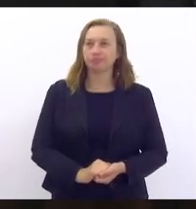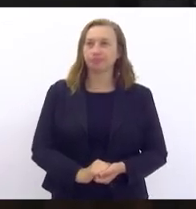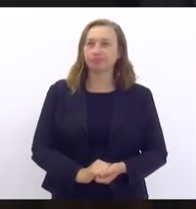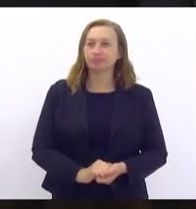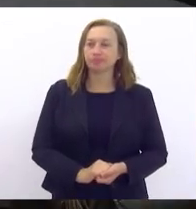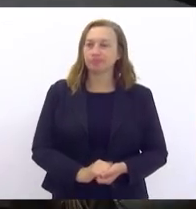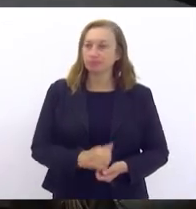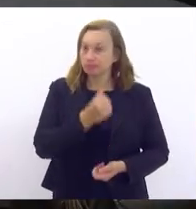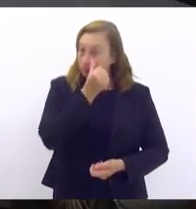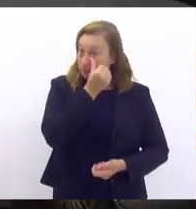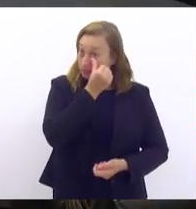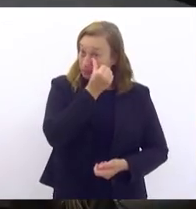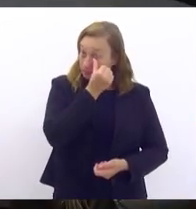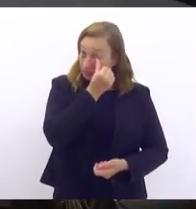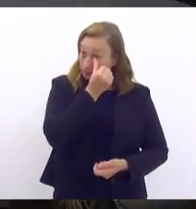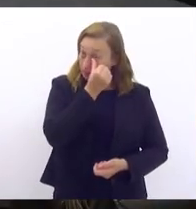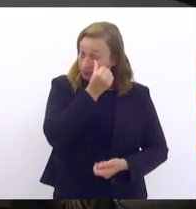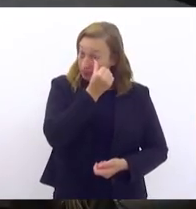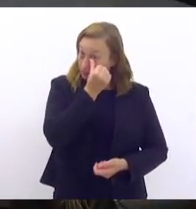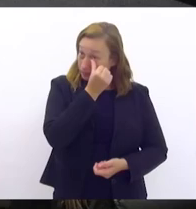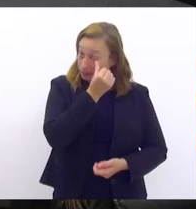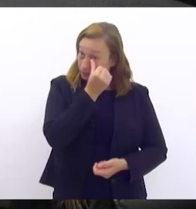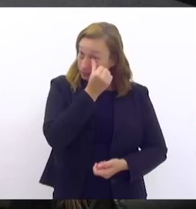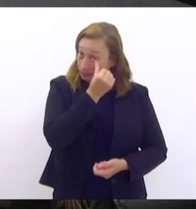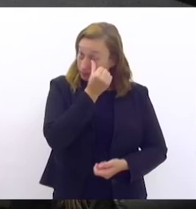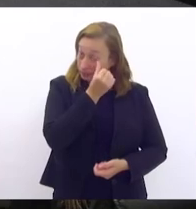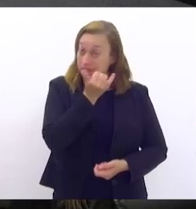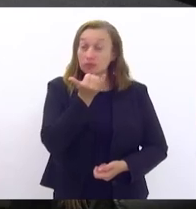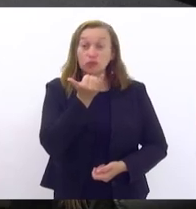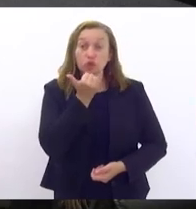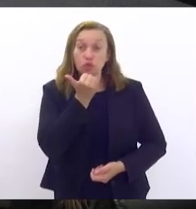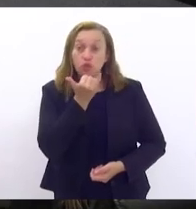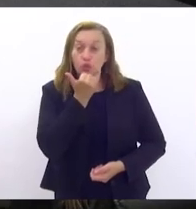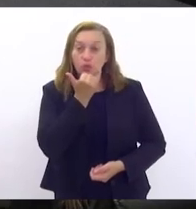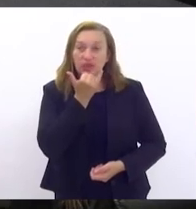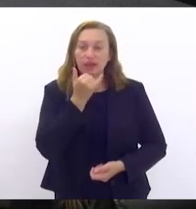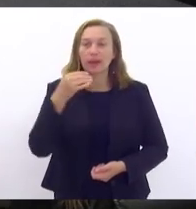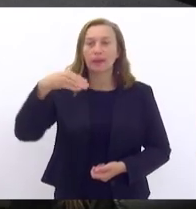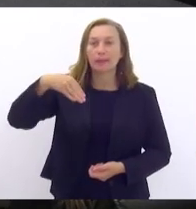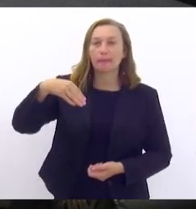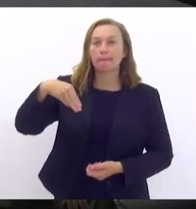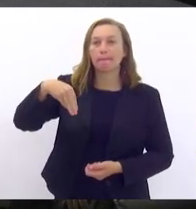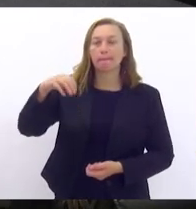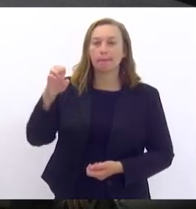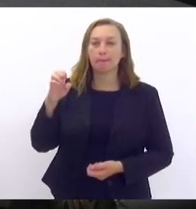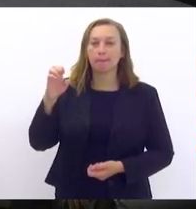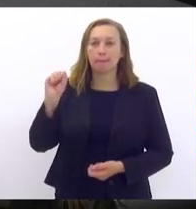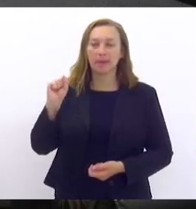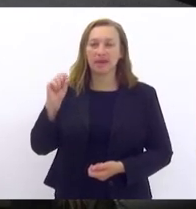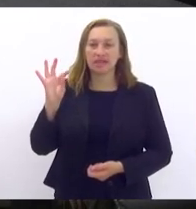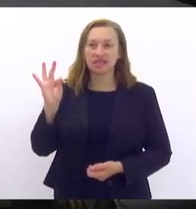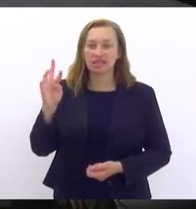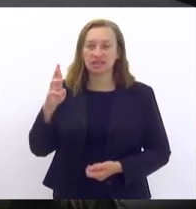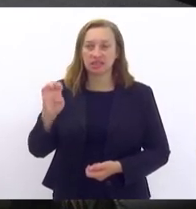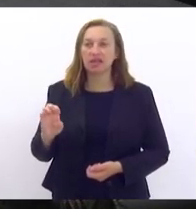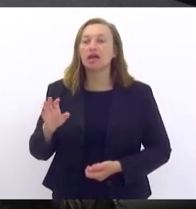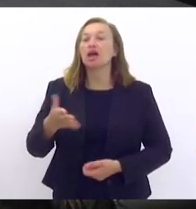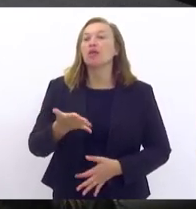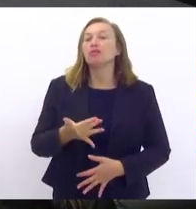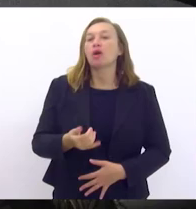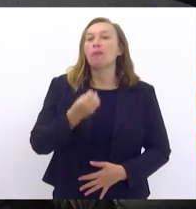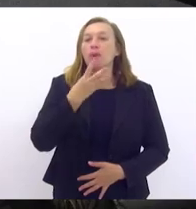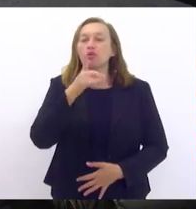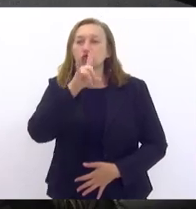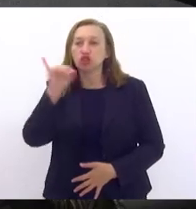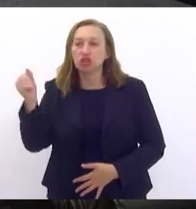cerimônias da nossa desculpa da nossa Mestre de Cerimônia Bom dia deputada